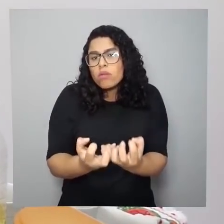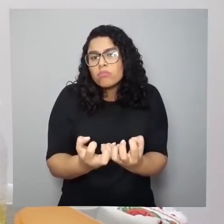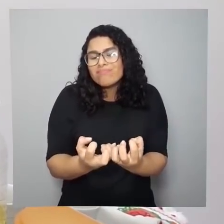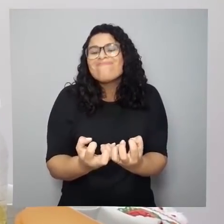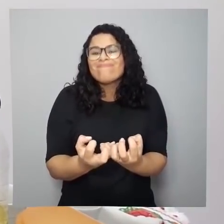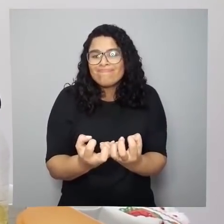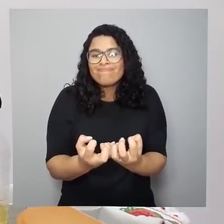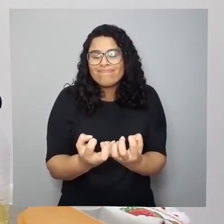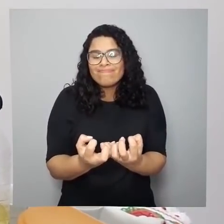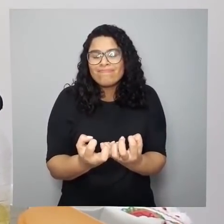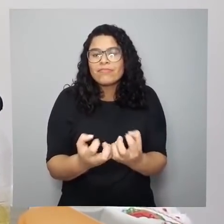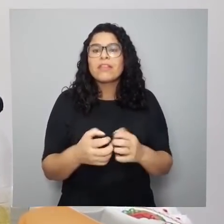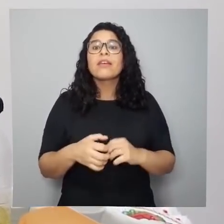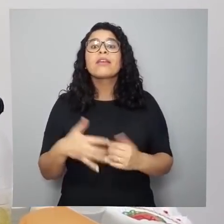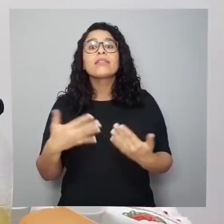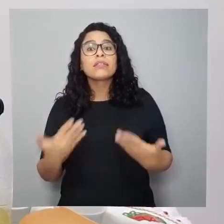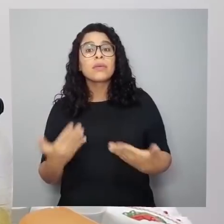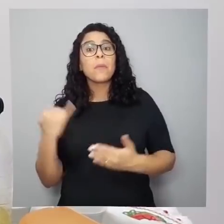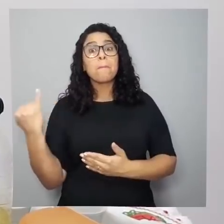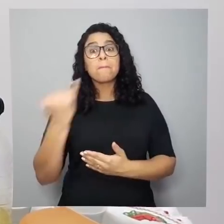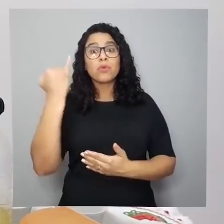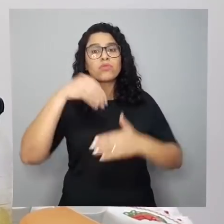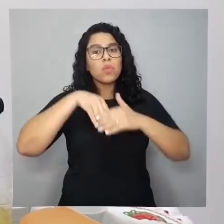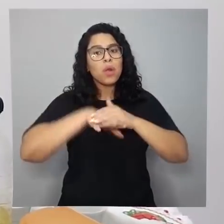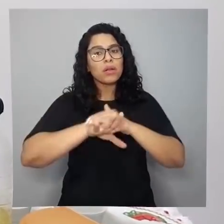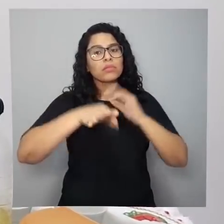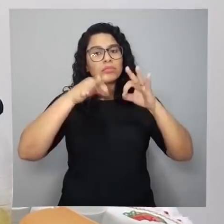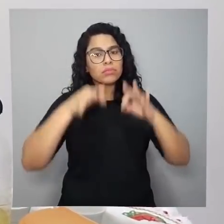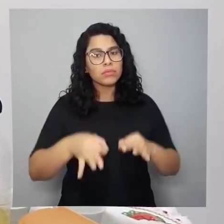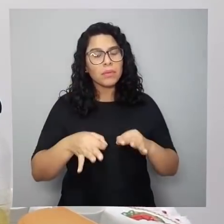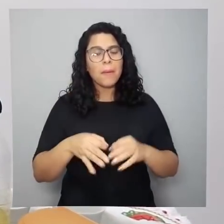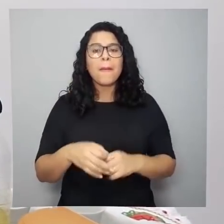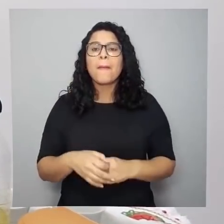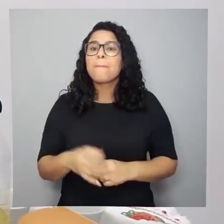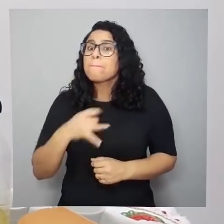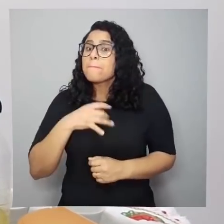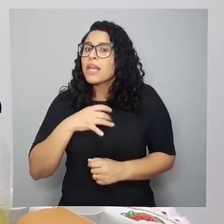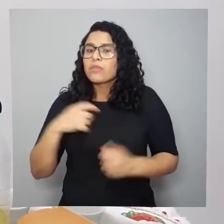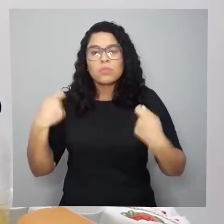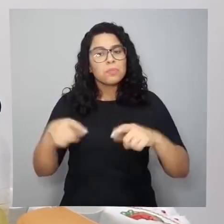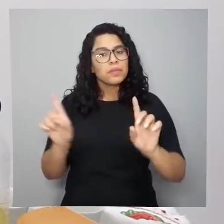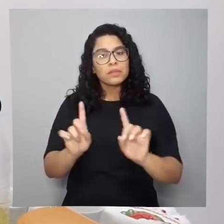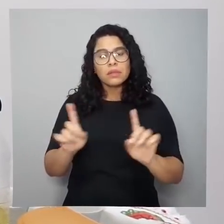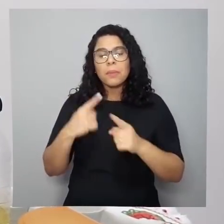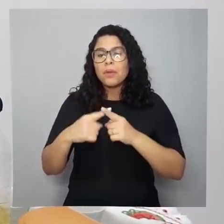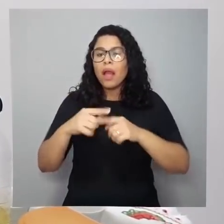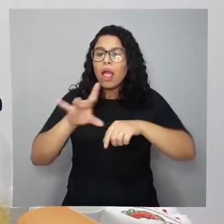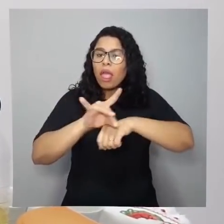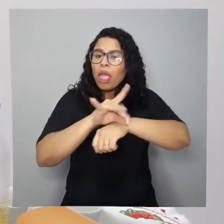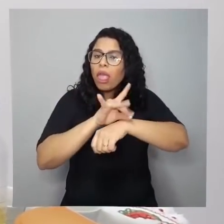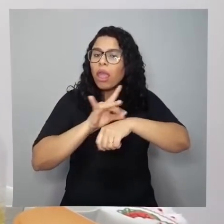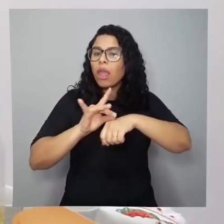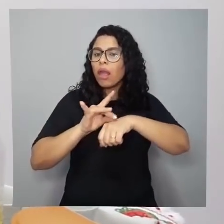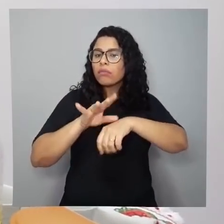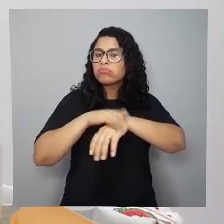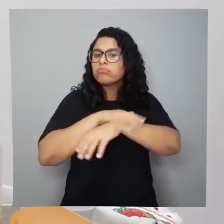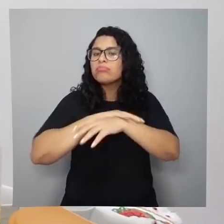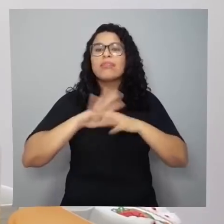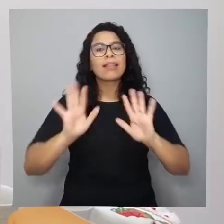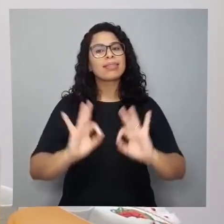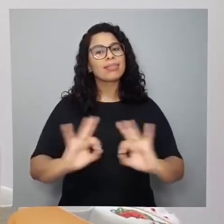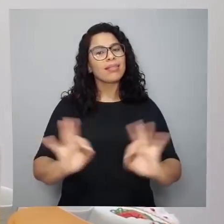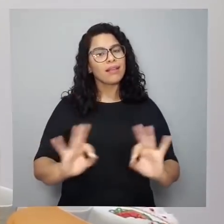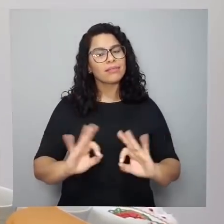de guardar que é importante. E não tenham medo, tá? Essa massinha não gruda em nada, olha, pode ver, não gruda no corpo, não gruda em